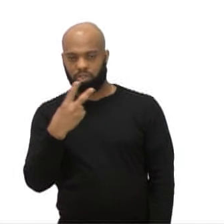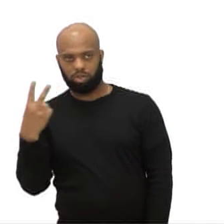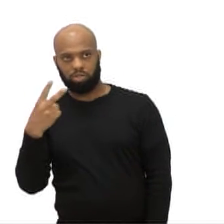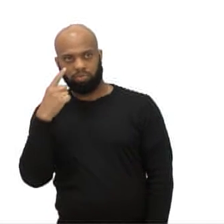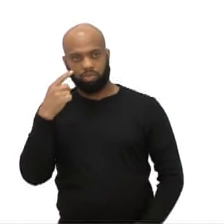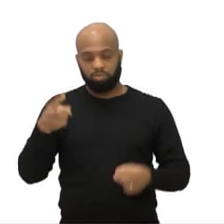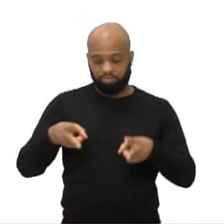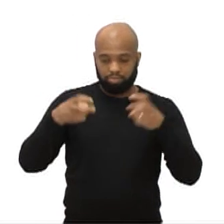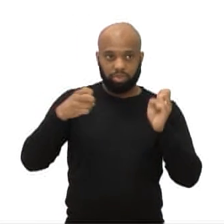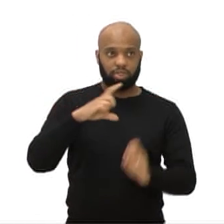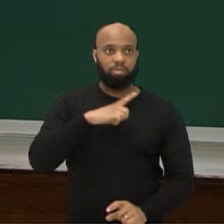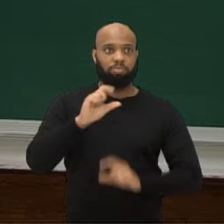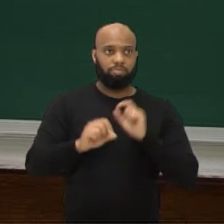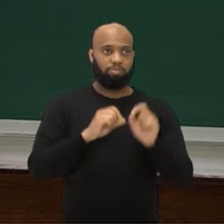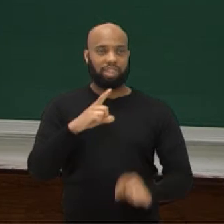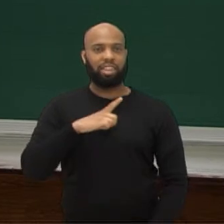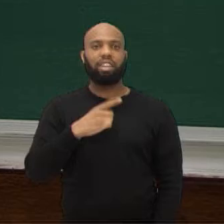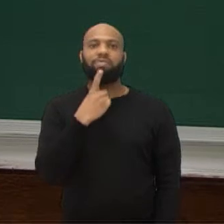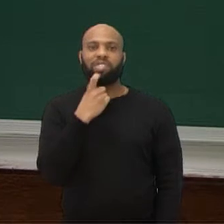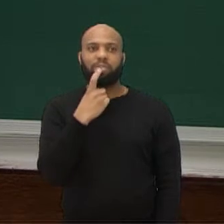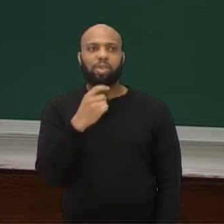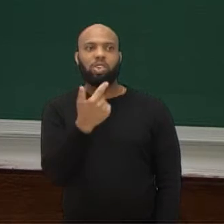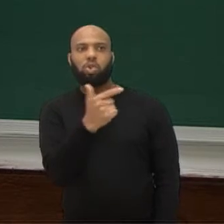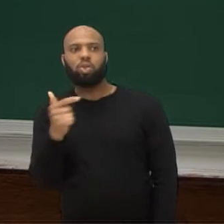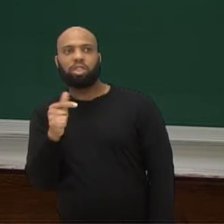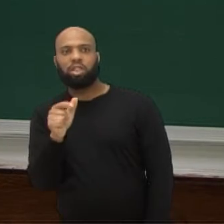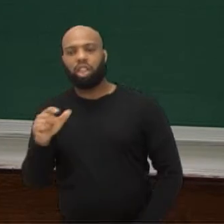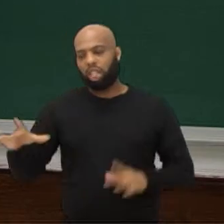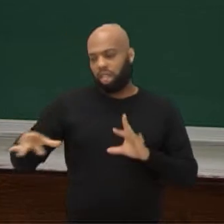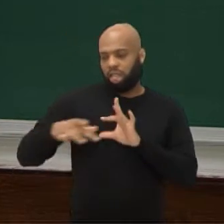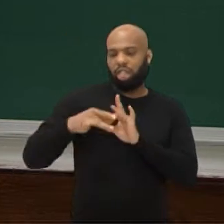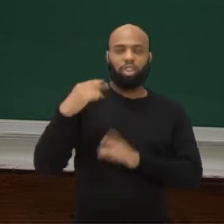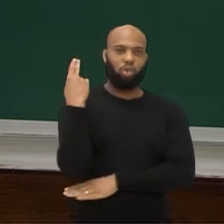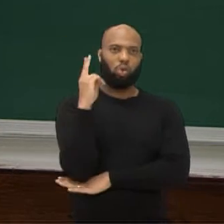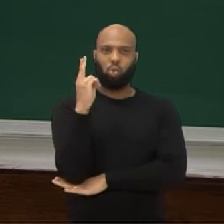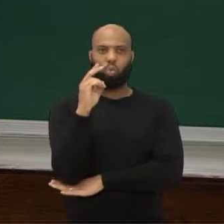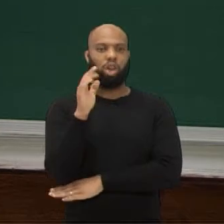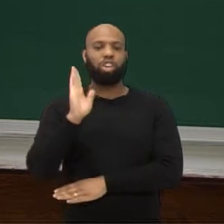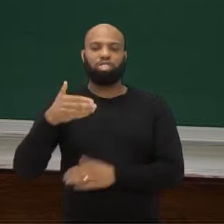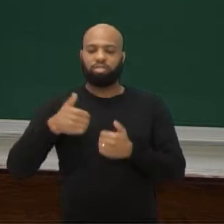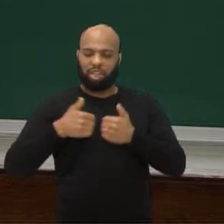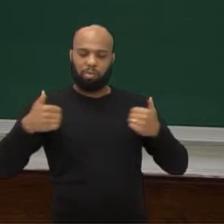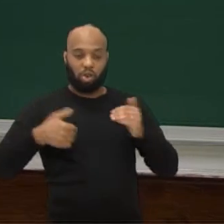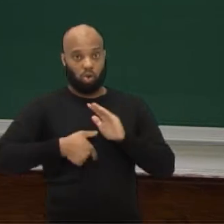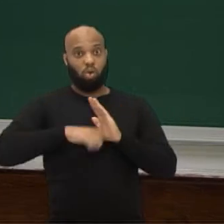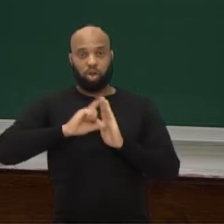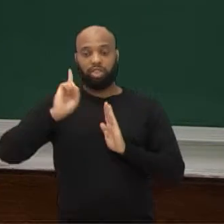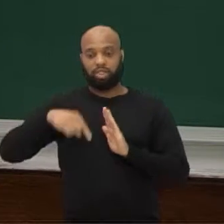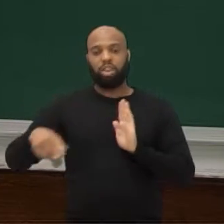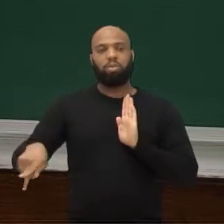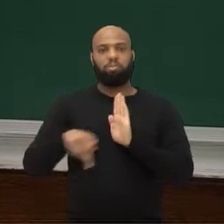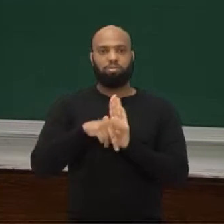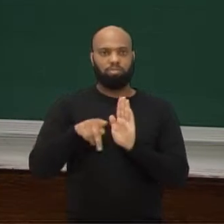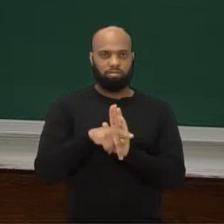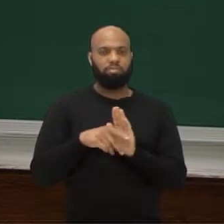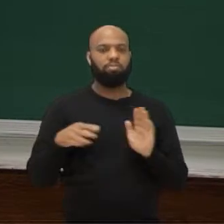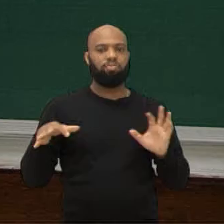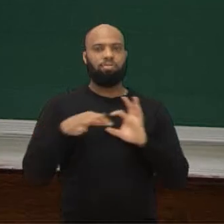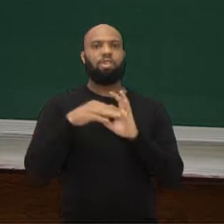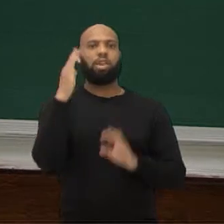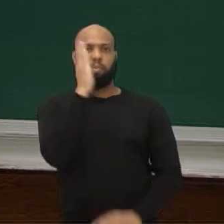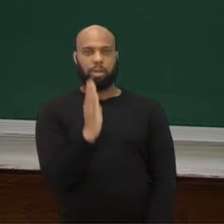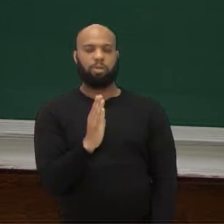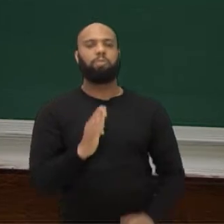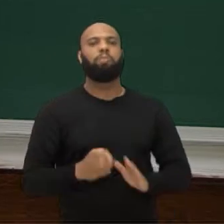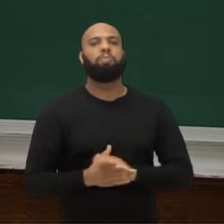perceba que aqui nós já não temos aqui a Cisplatina, correto? Então, essa província aqui.